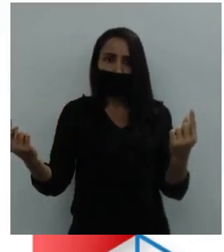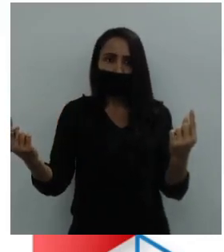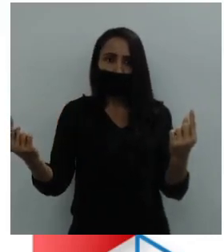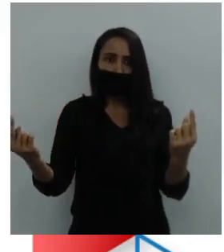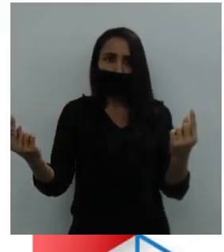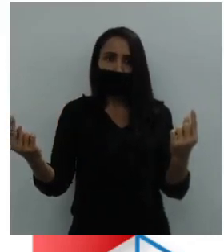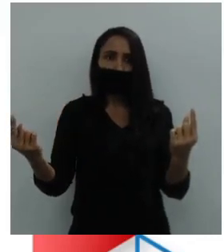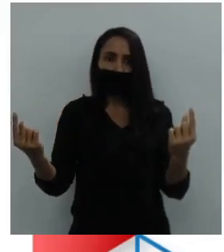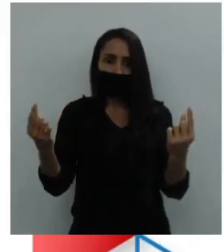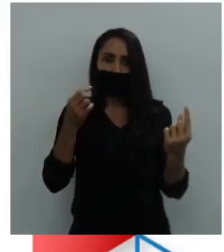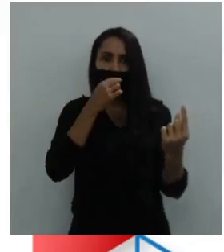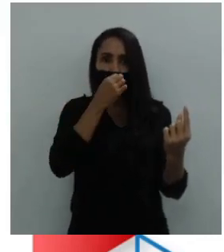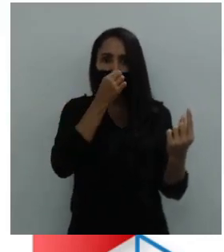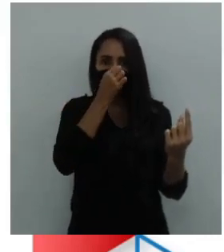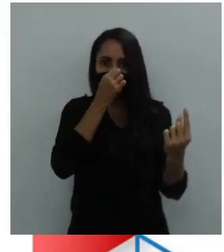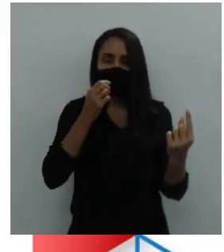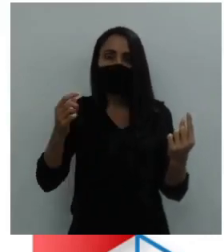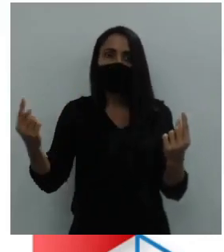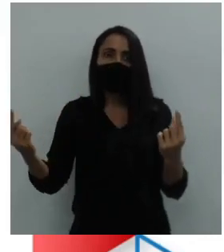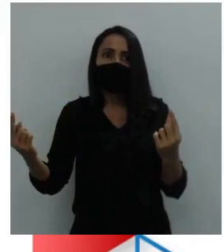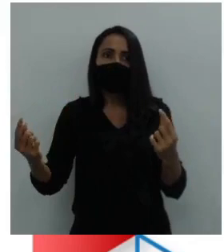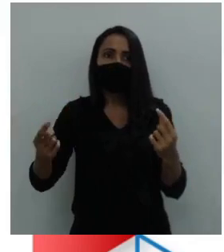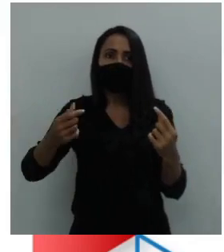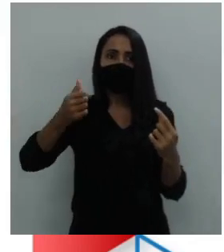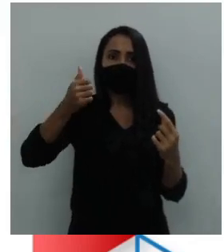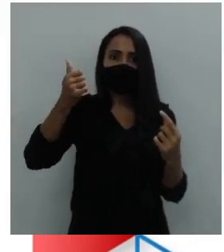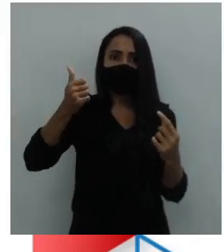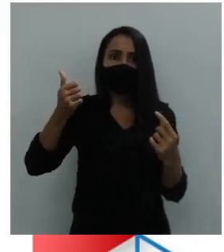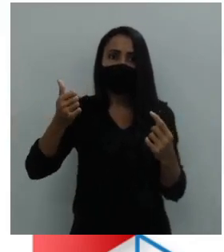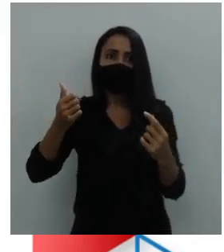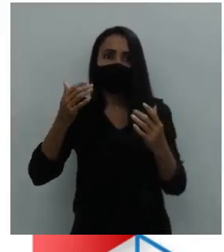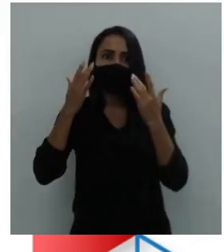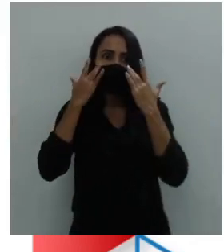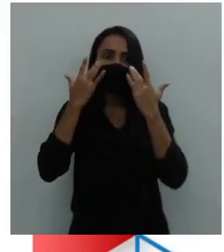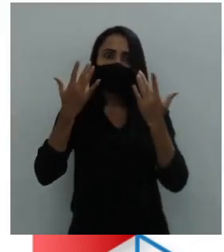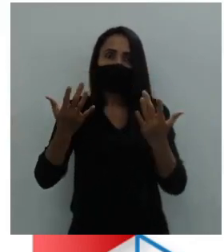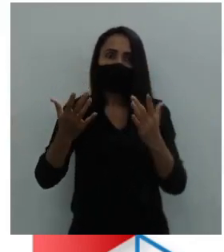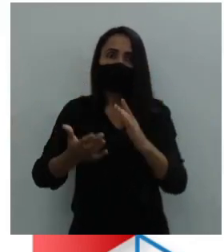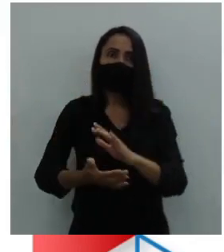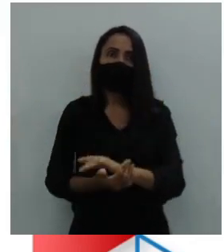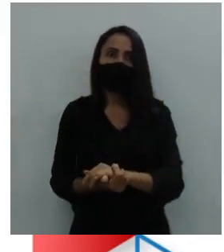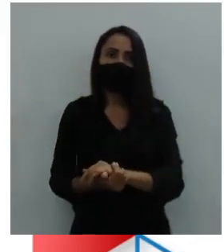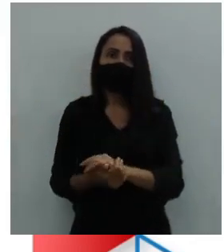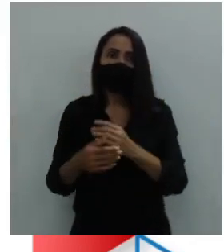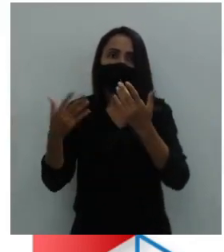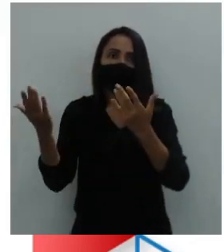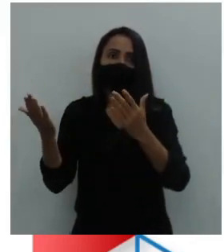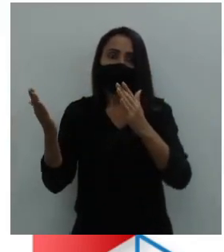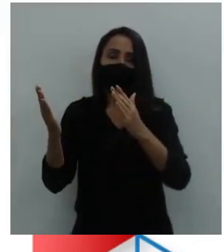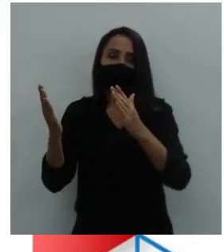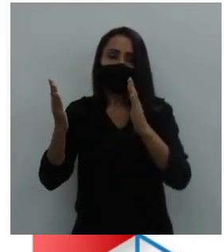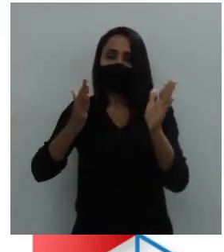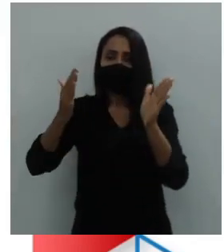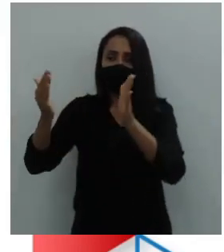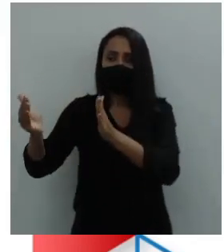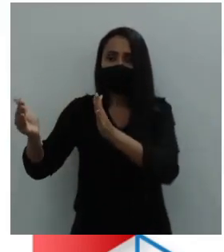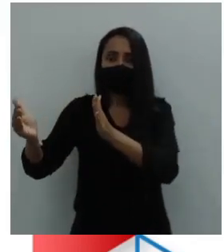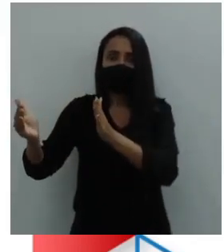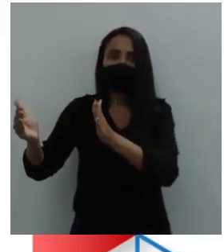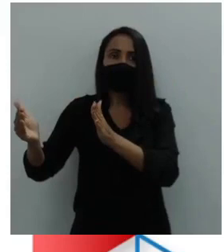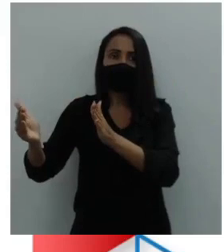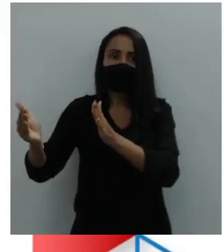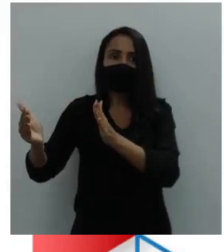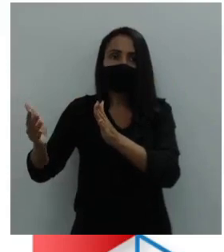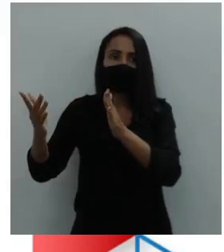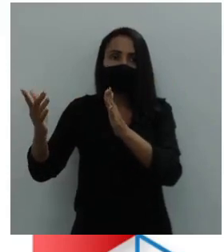Ele toca o quadrante, o primeiro quadrante. Observa aí comigo, no teu lado direito aí, ó, bem pertinho